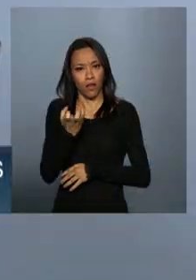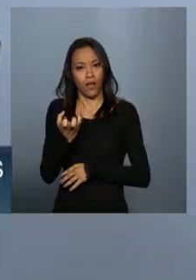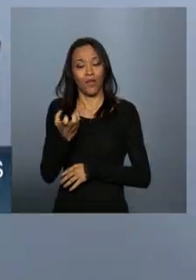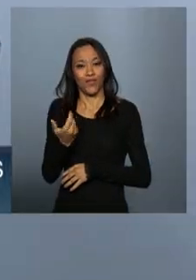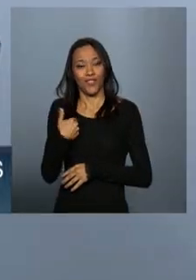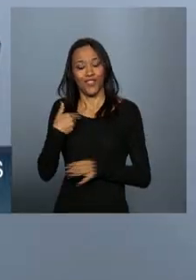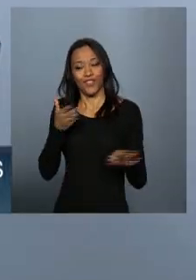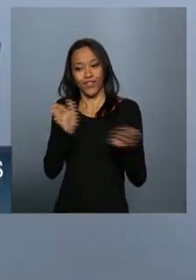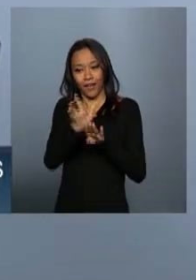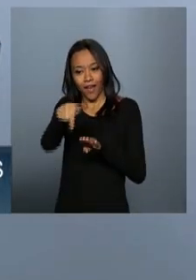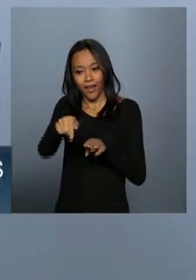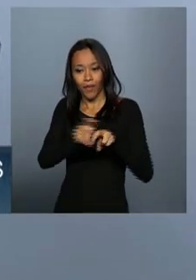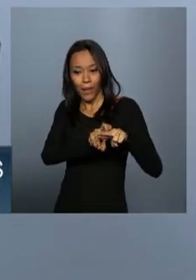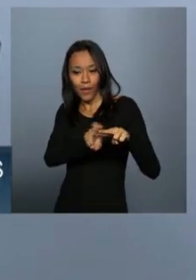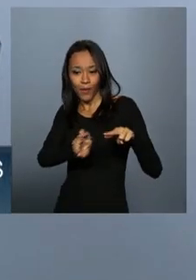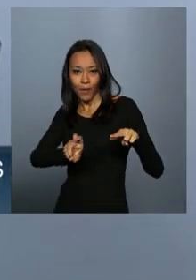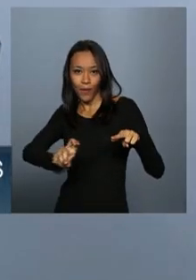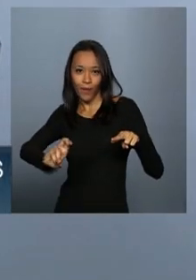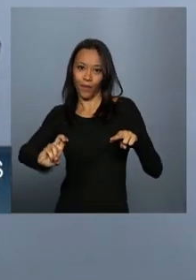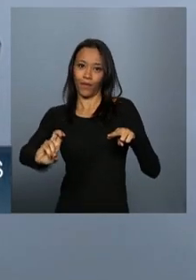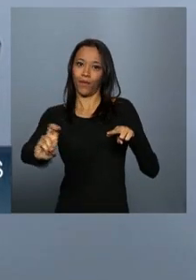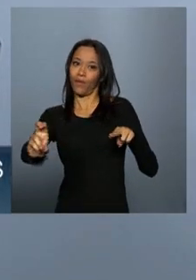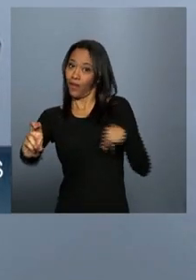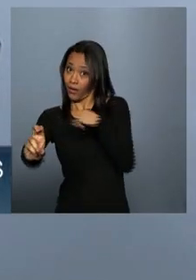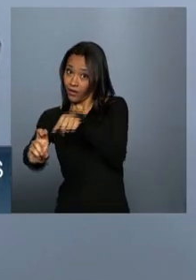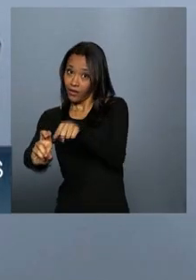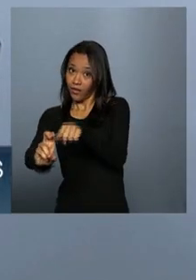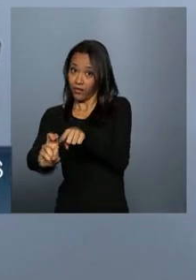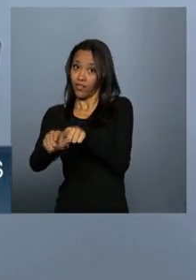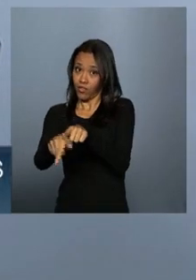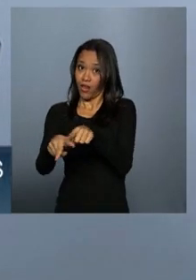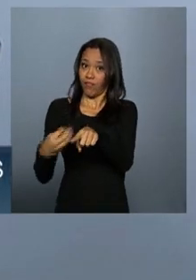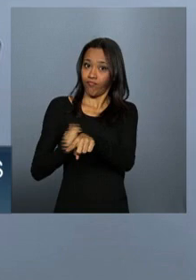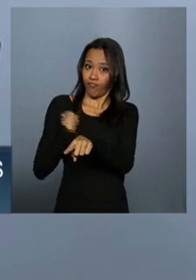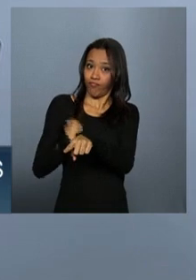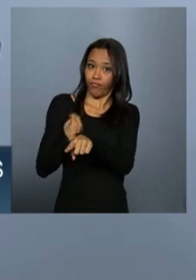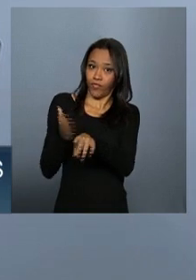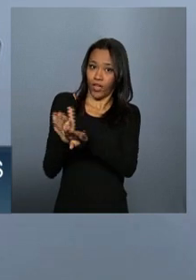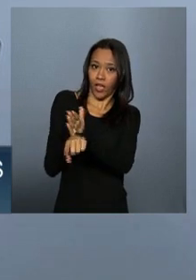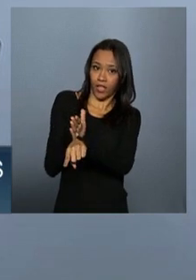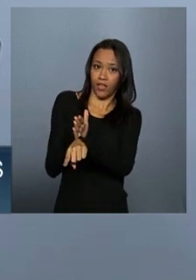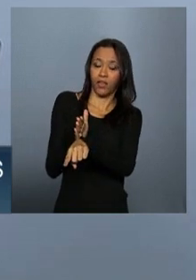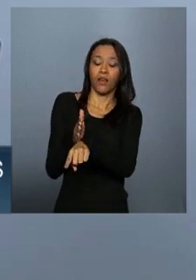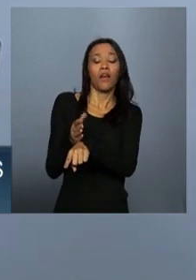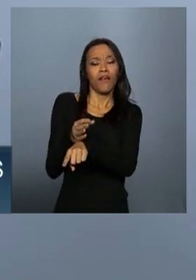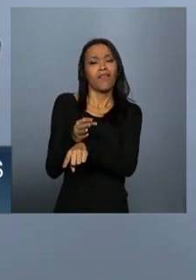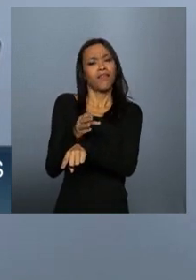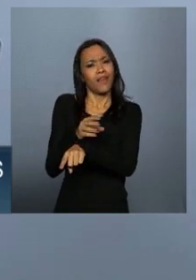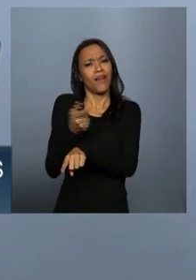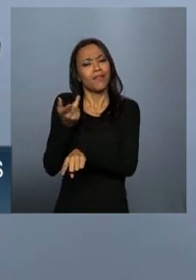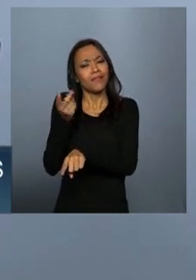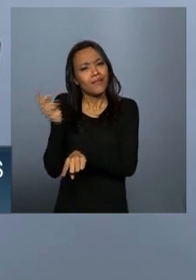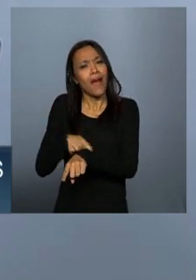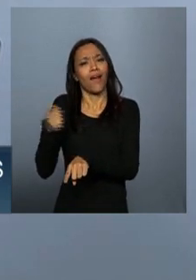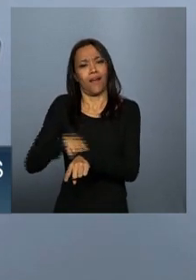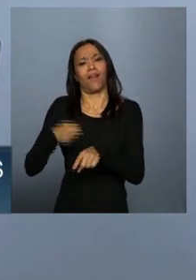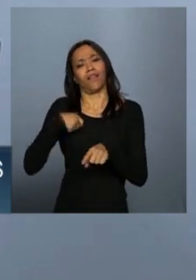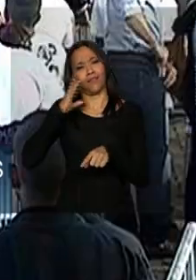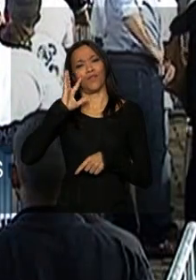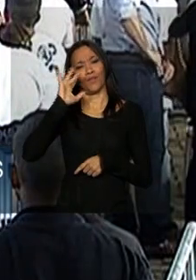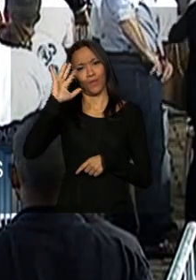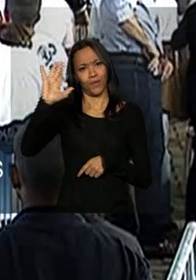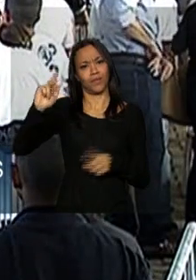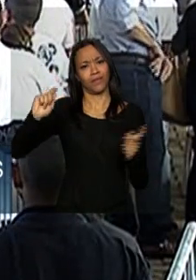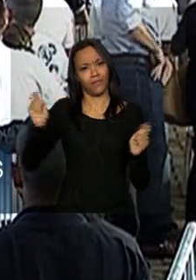metrô, né, Eduardo, na portinha ali do túnel da Grota Funda. A gente, vale a pena sonhar, eu tenho